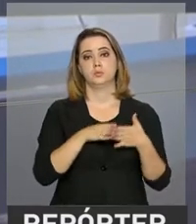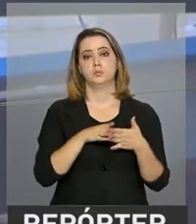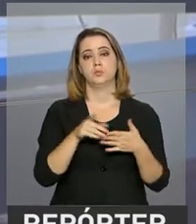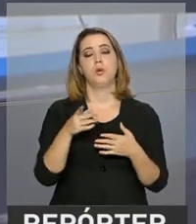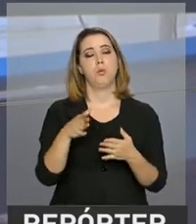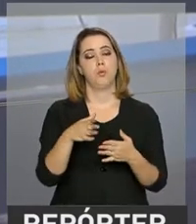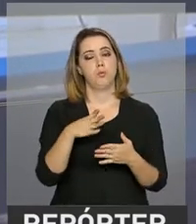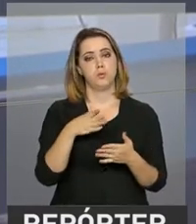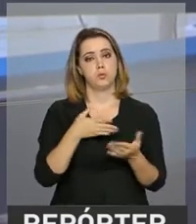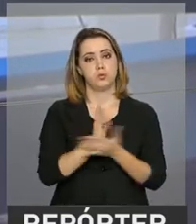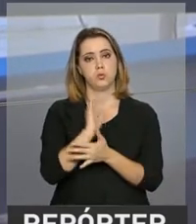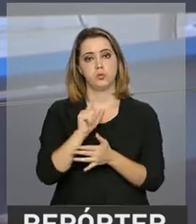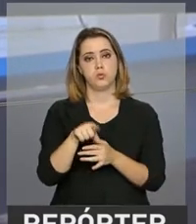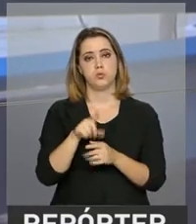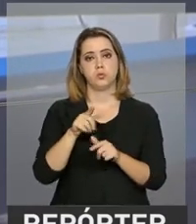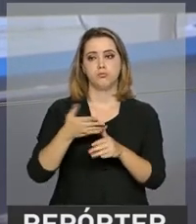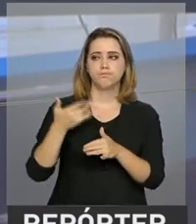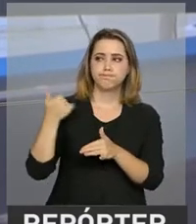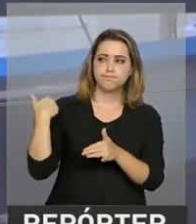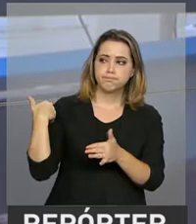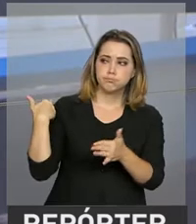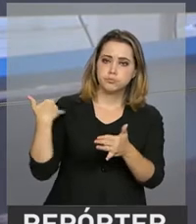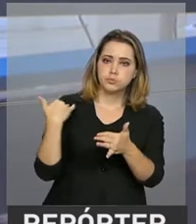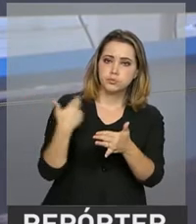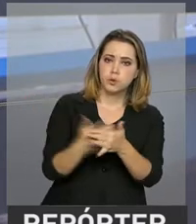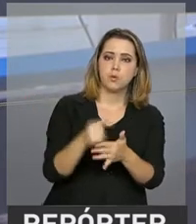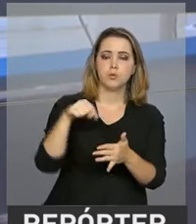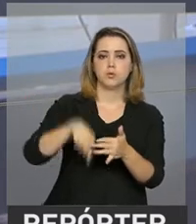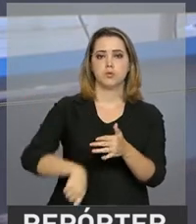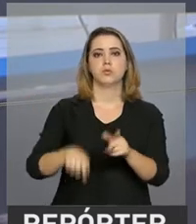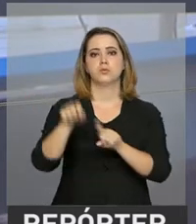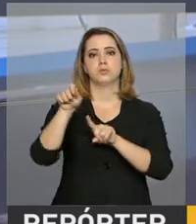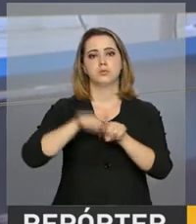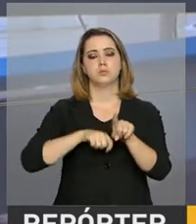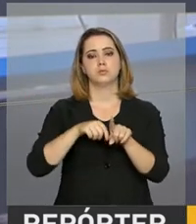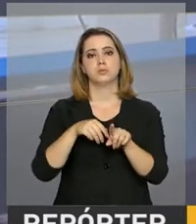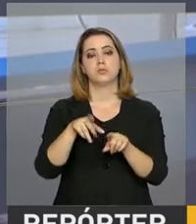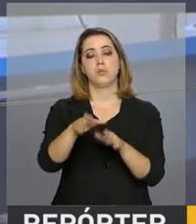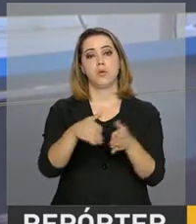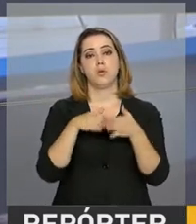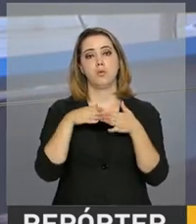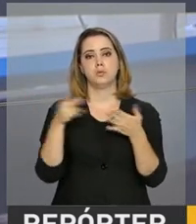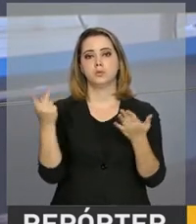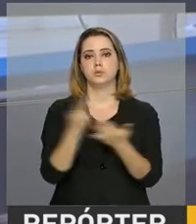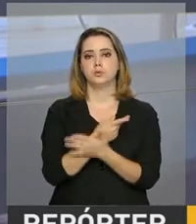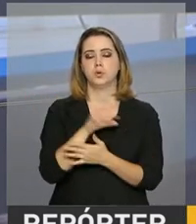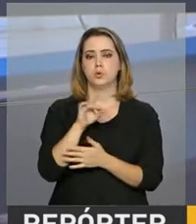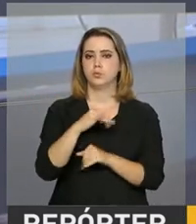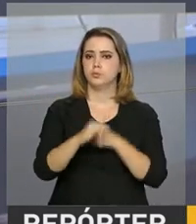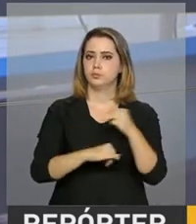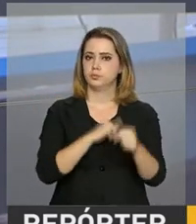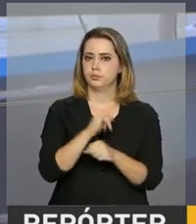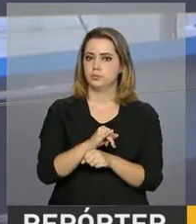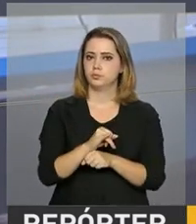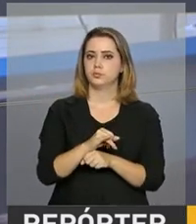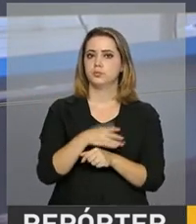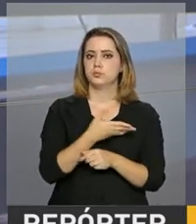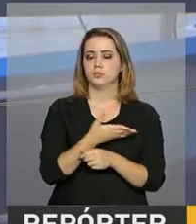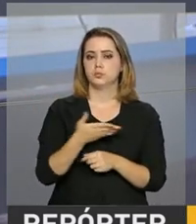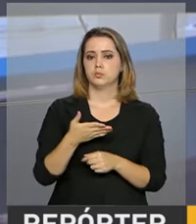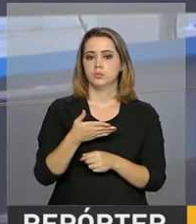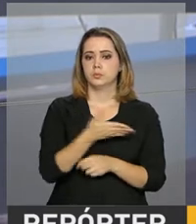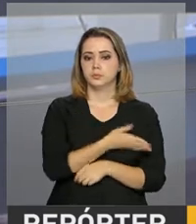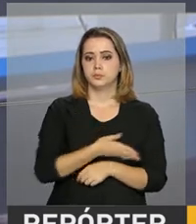seja aceita, ela será retroativa ao primeiro dia deste mês. A solicitação é feita somente pela internet, por meio do portal